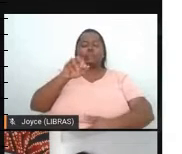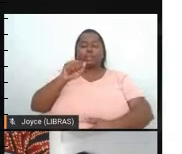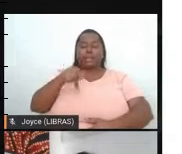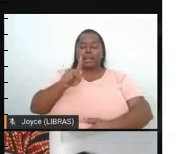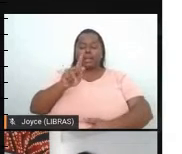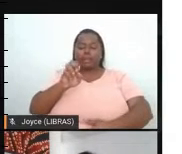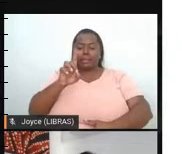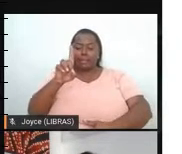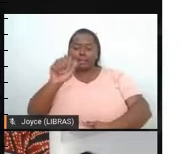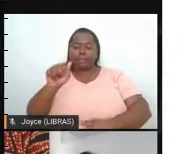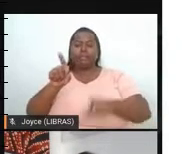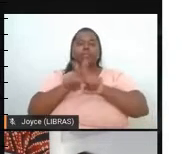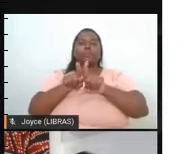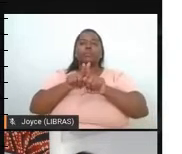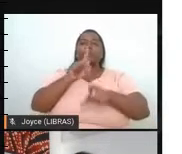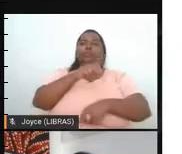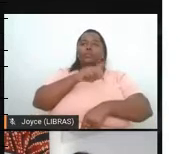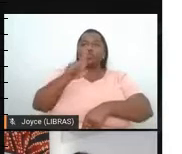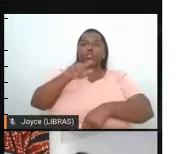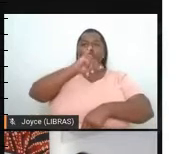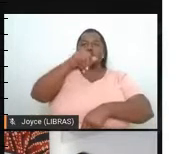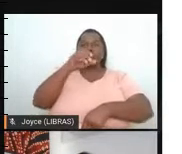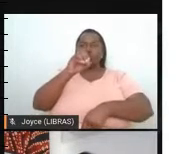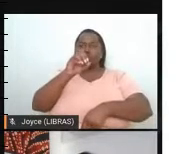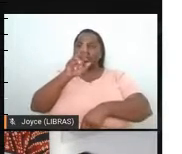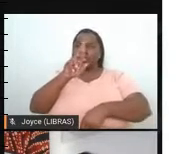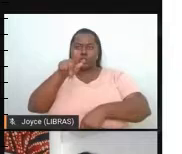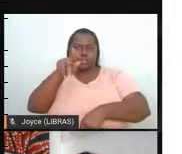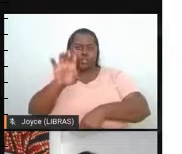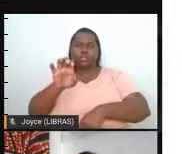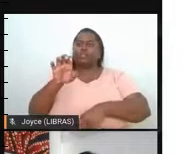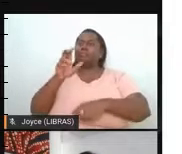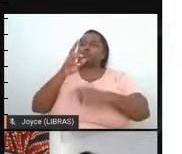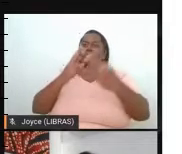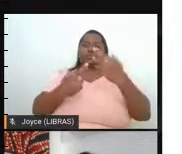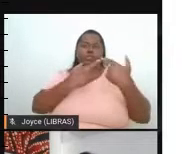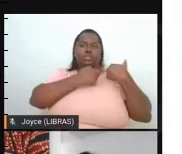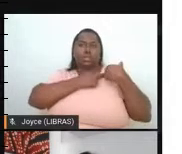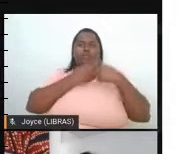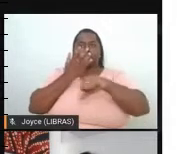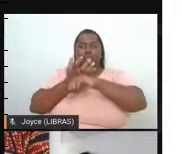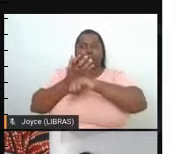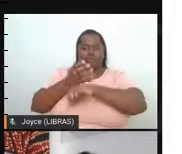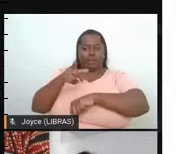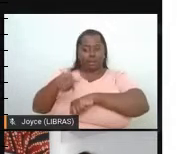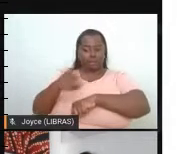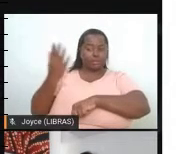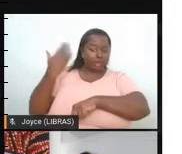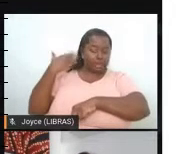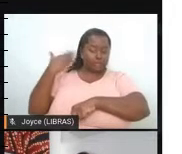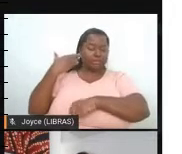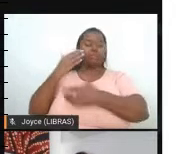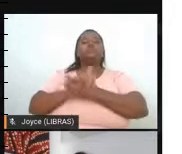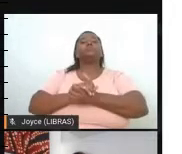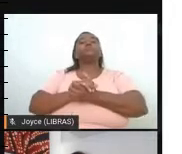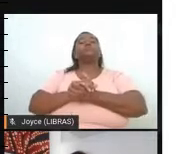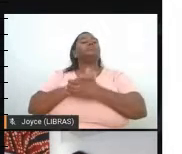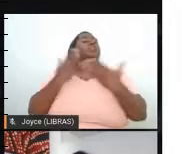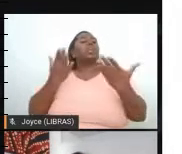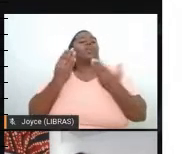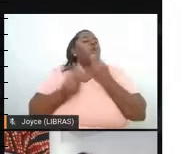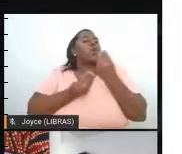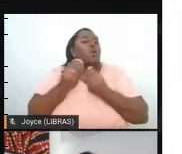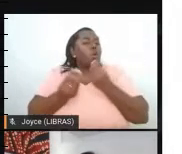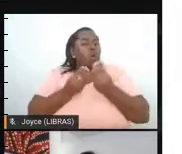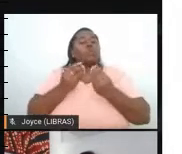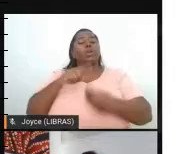Acutso, né, que era responsável por essa disciplina. E aí que a gente fazia? A gente dava avaliação para os